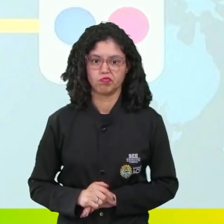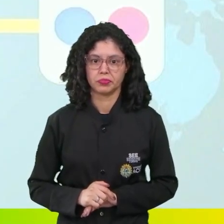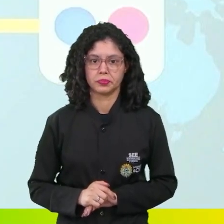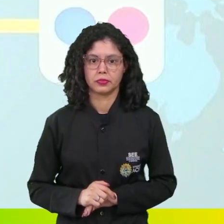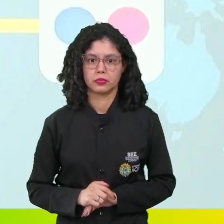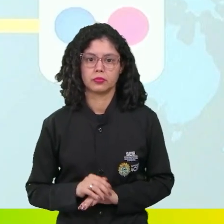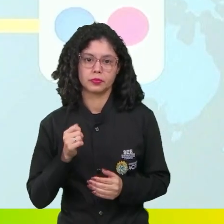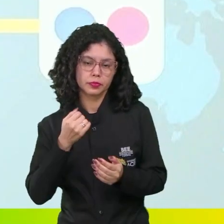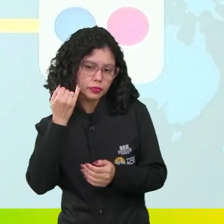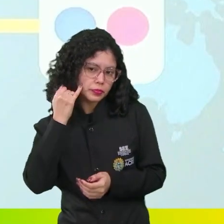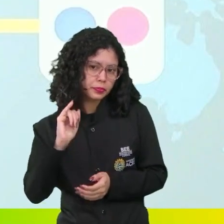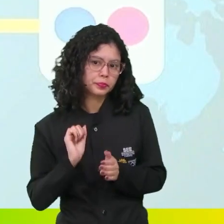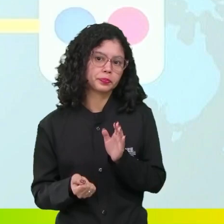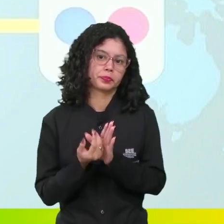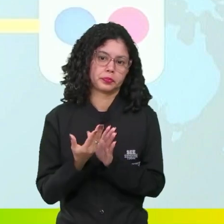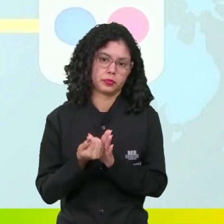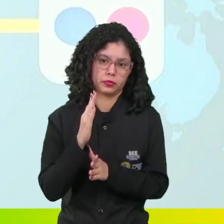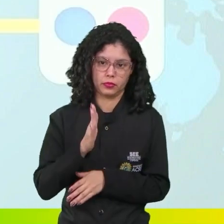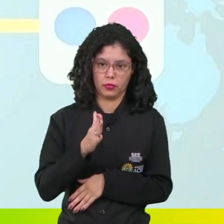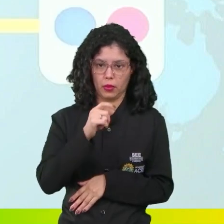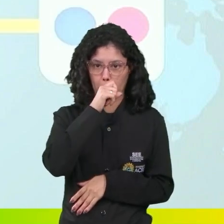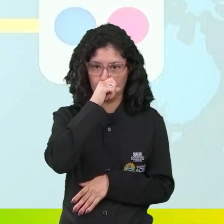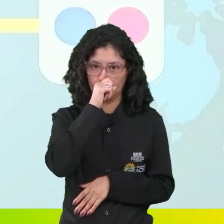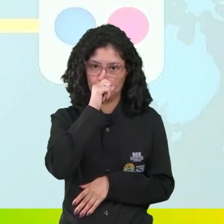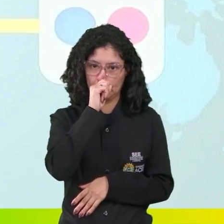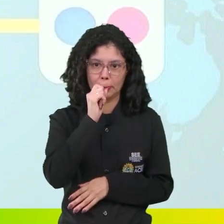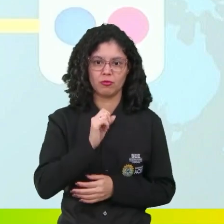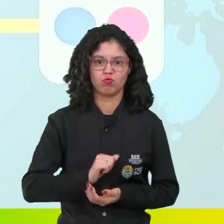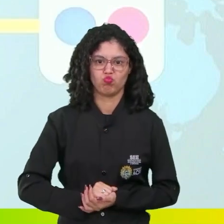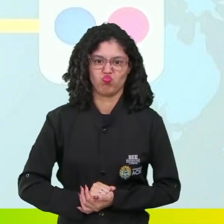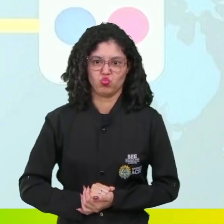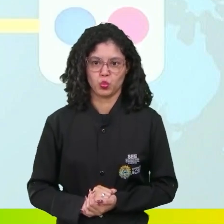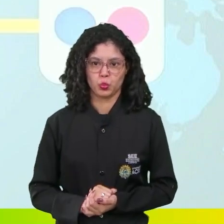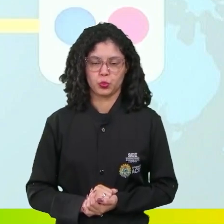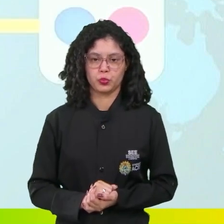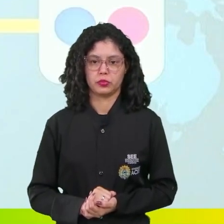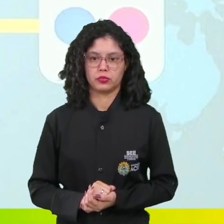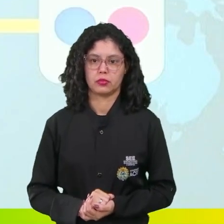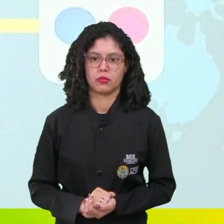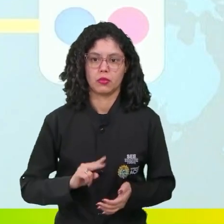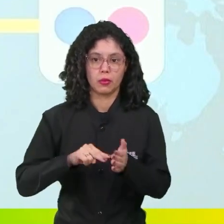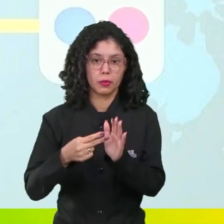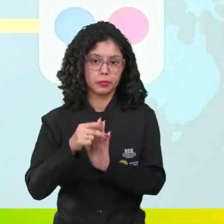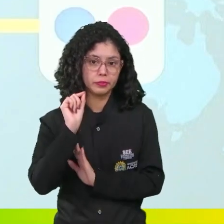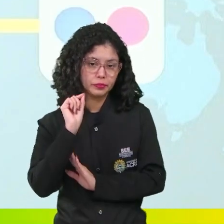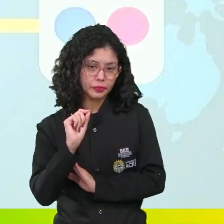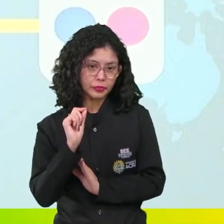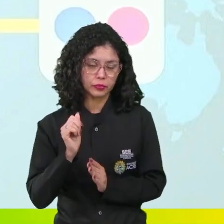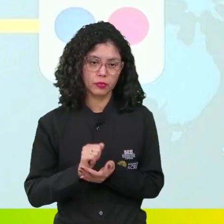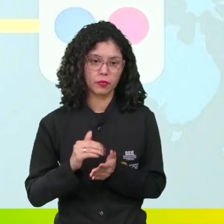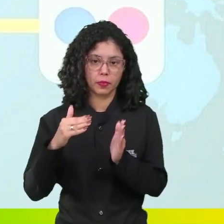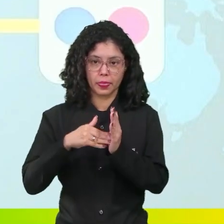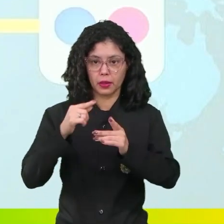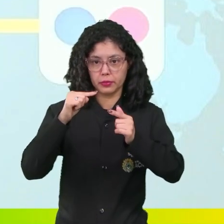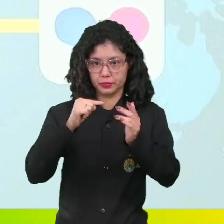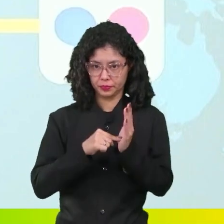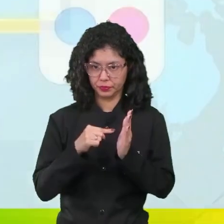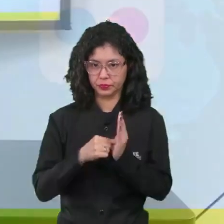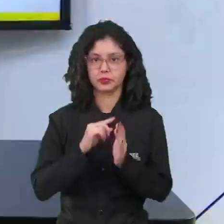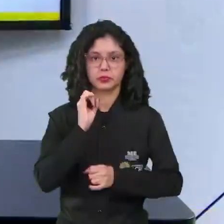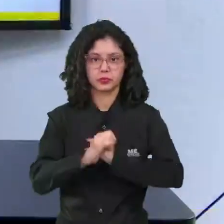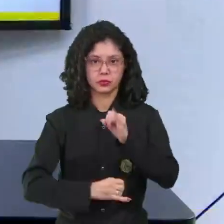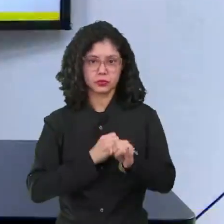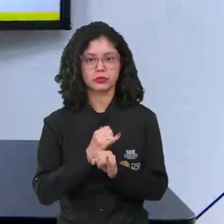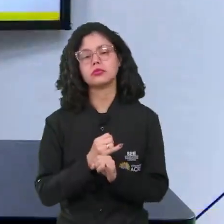que reforça ideias já existentes. A questão é a seguinte: Até que ponto a